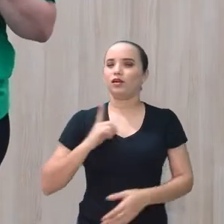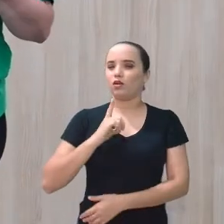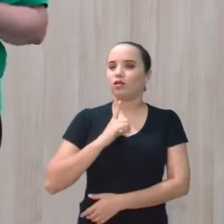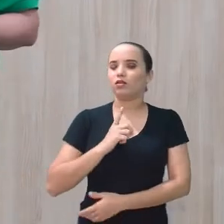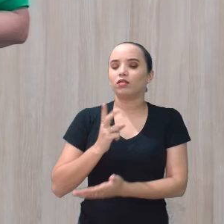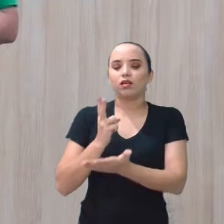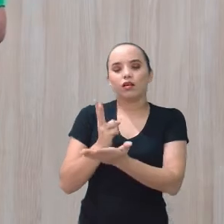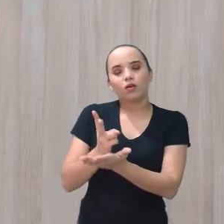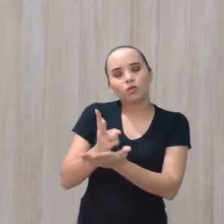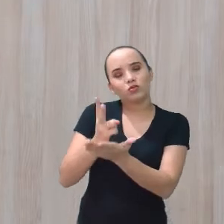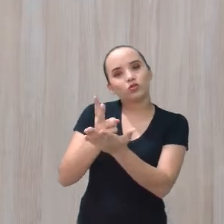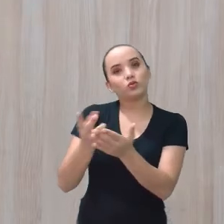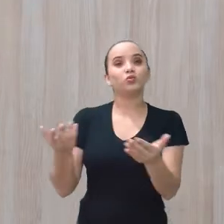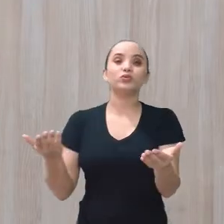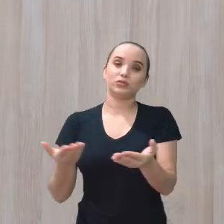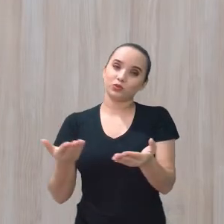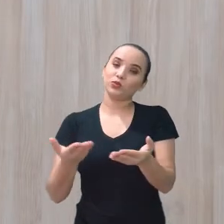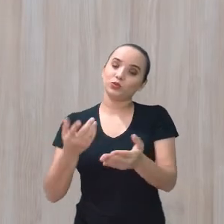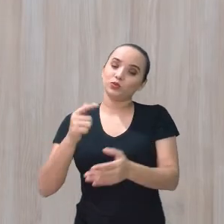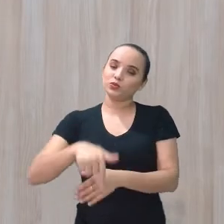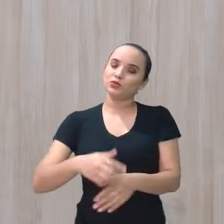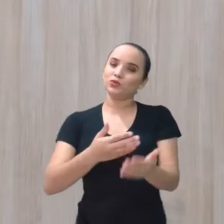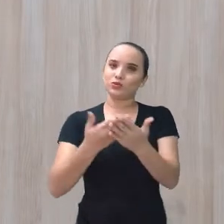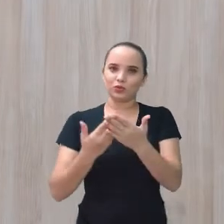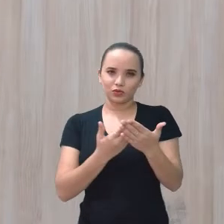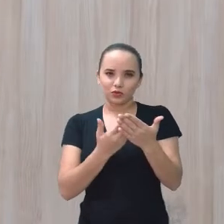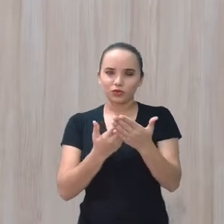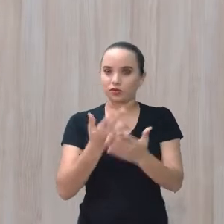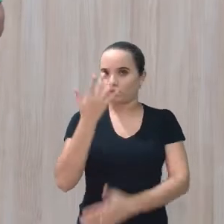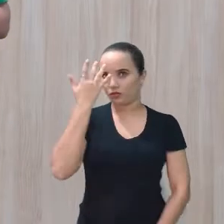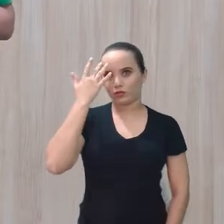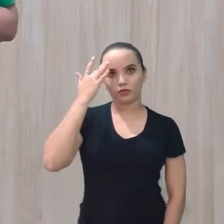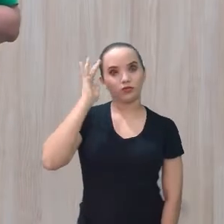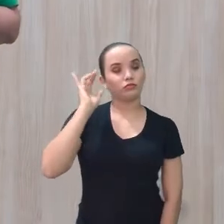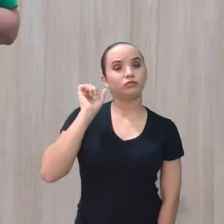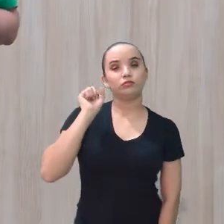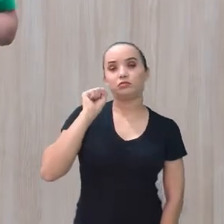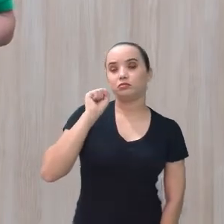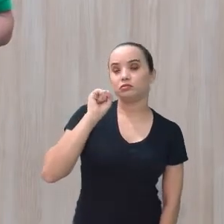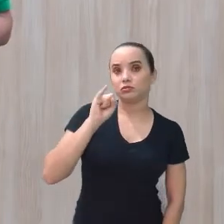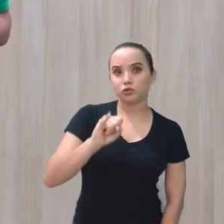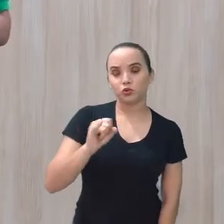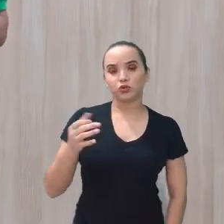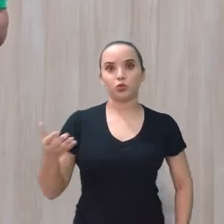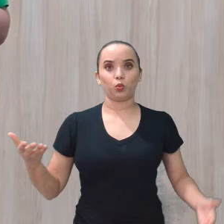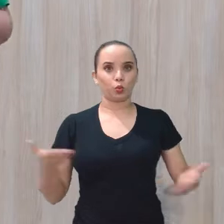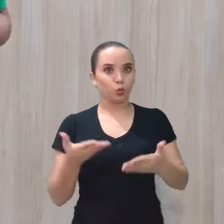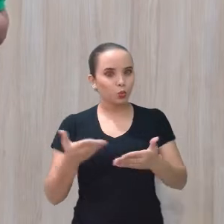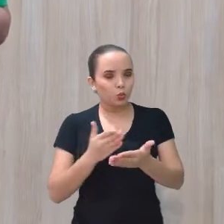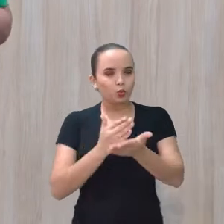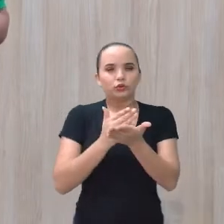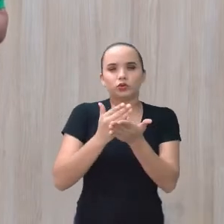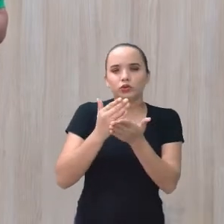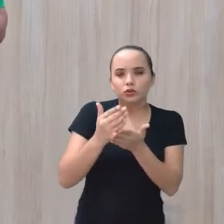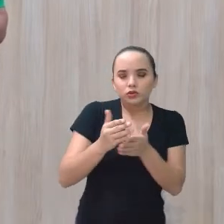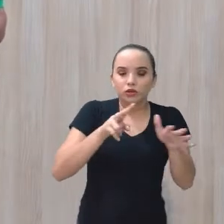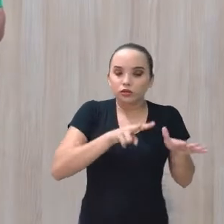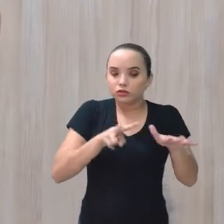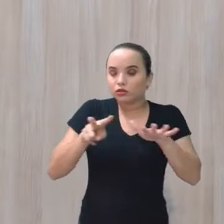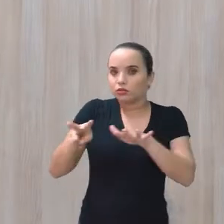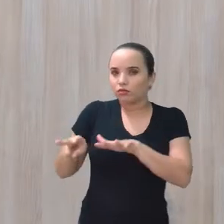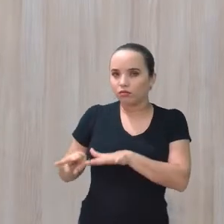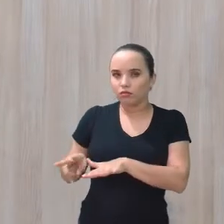dando continuidade a esta aula. Não sei se no dia de hoje, iniciando assim a